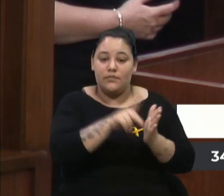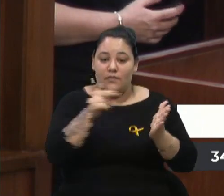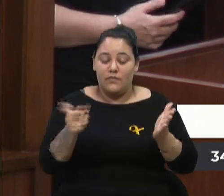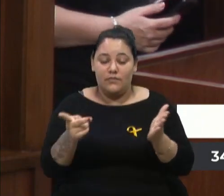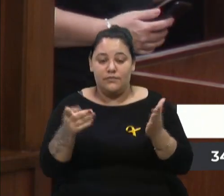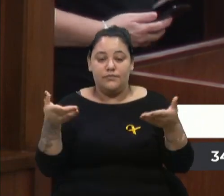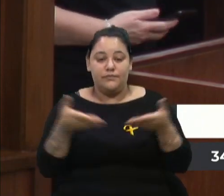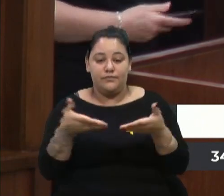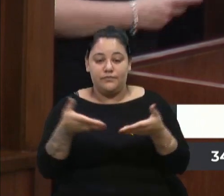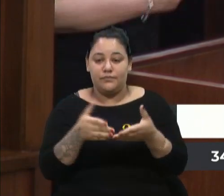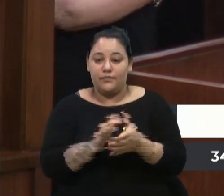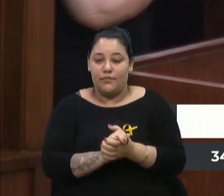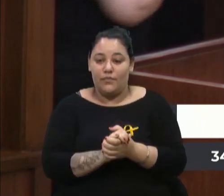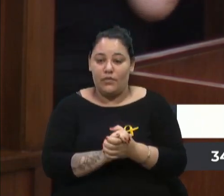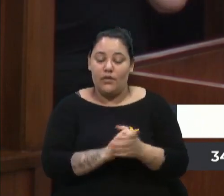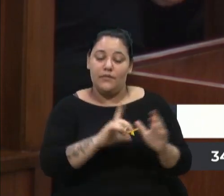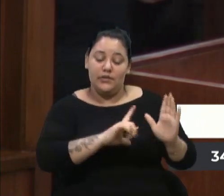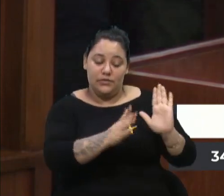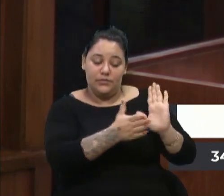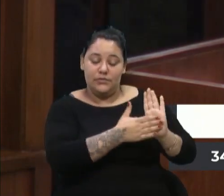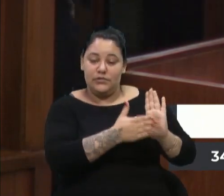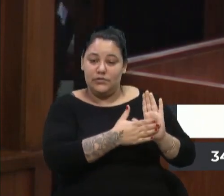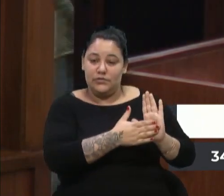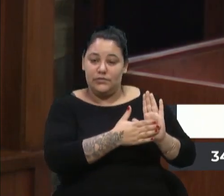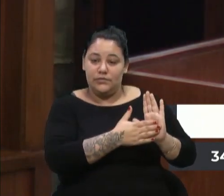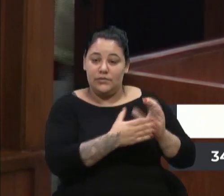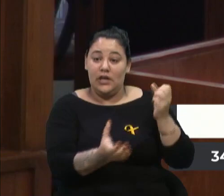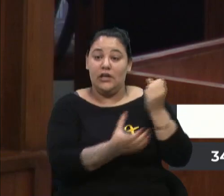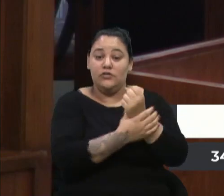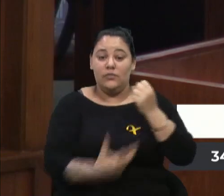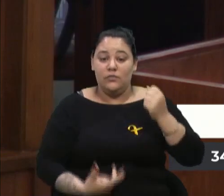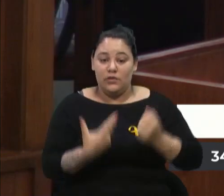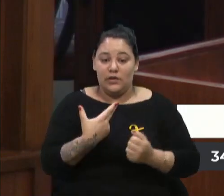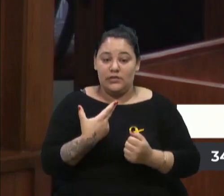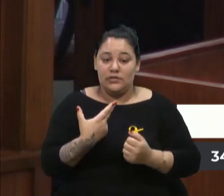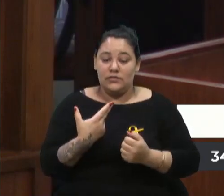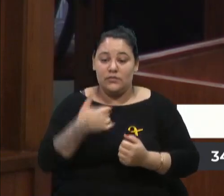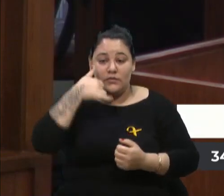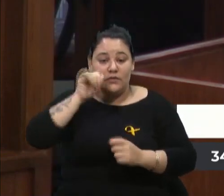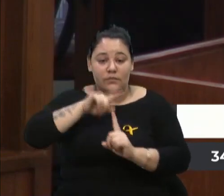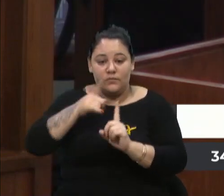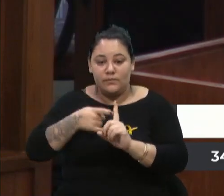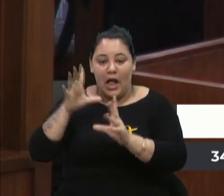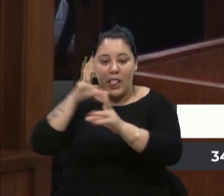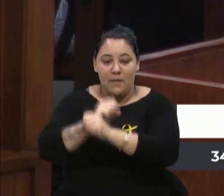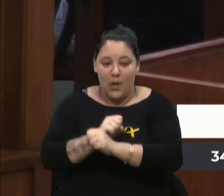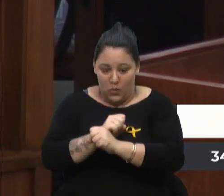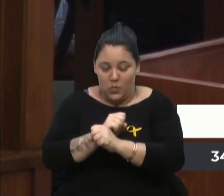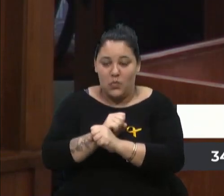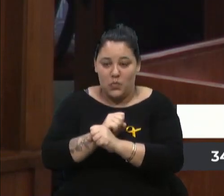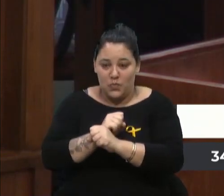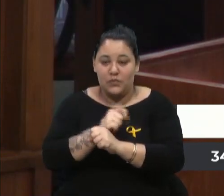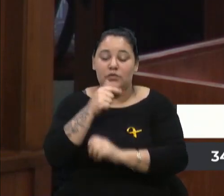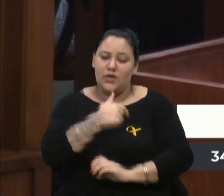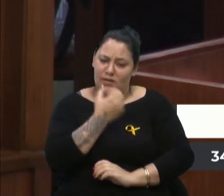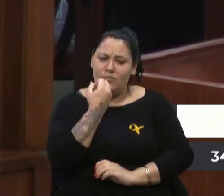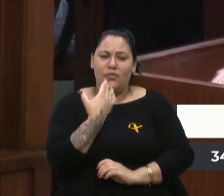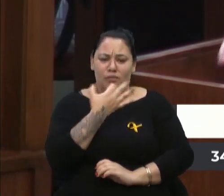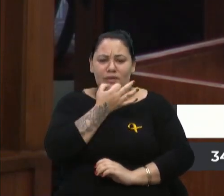garantirá castrações e plantão veterinário em Caxias do Sul. Isso é uma grande notícia para